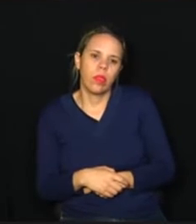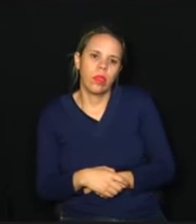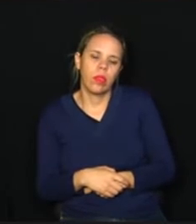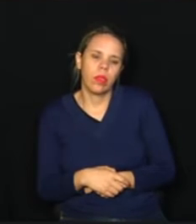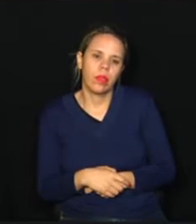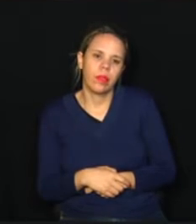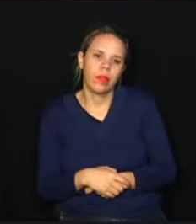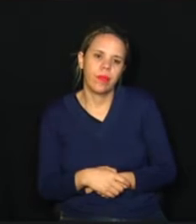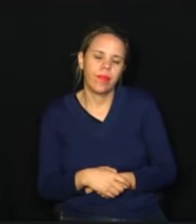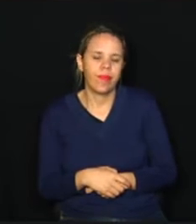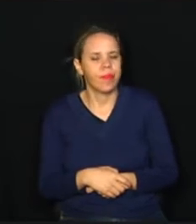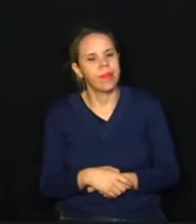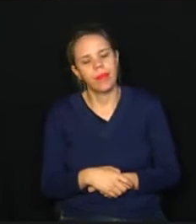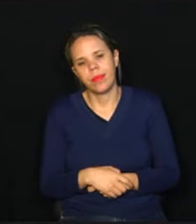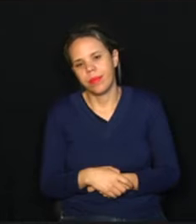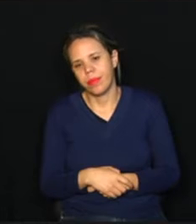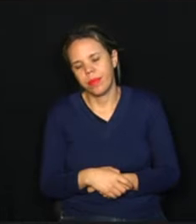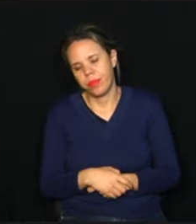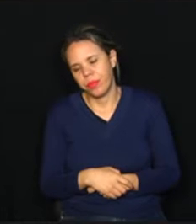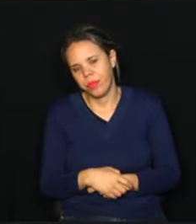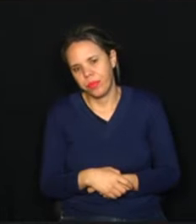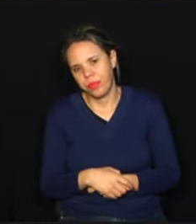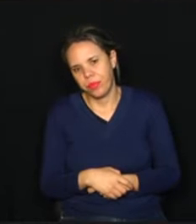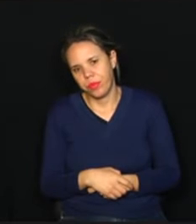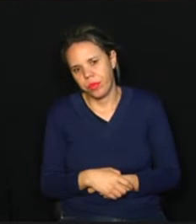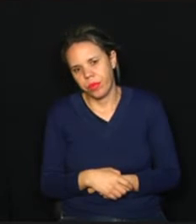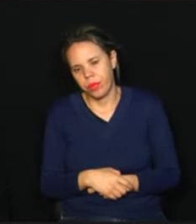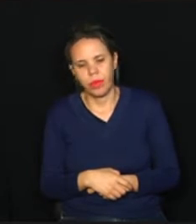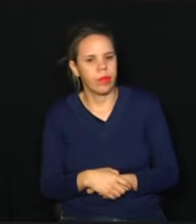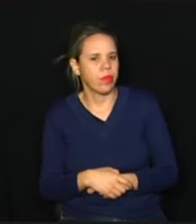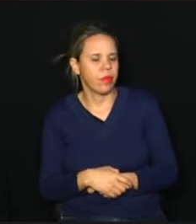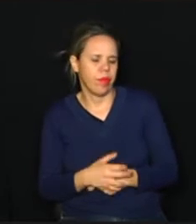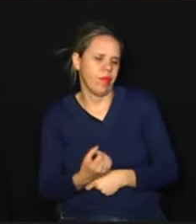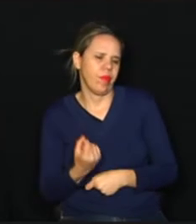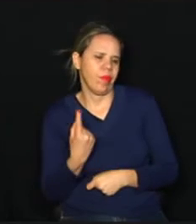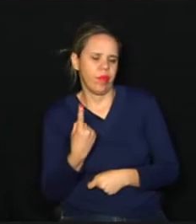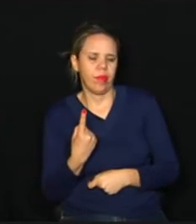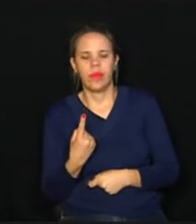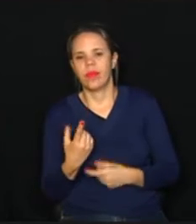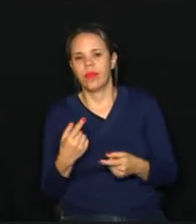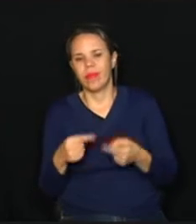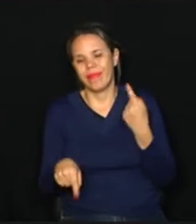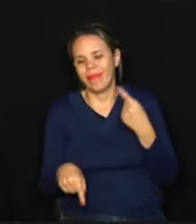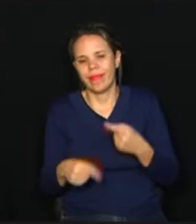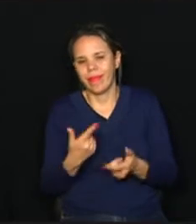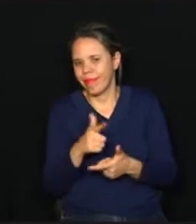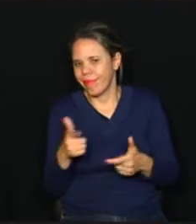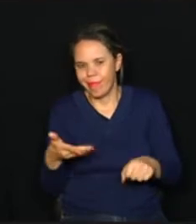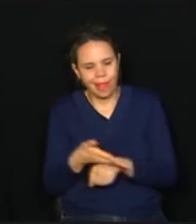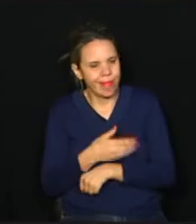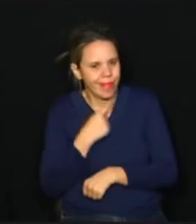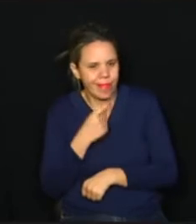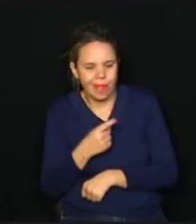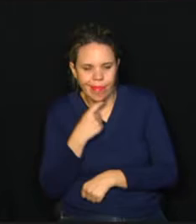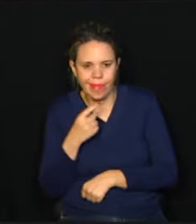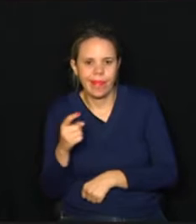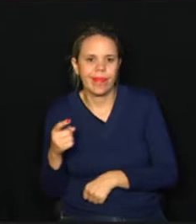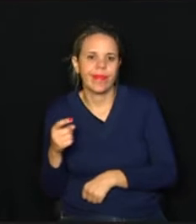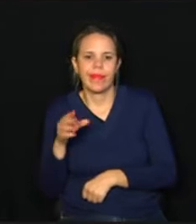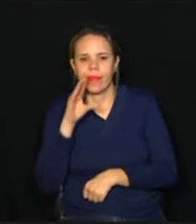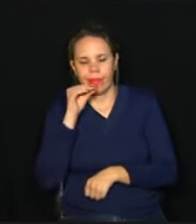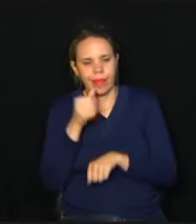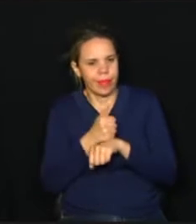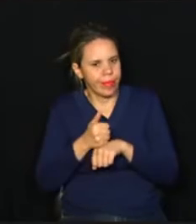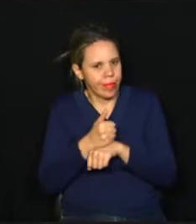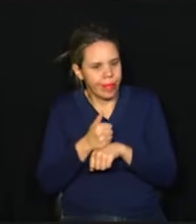uma forma bastante despótica, sem participação do quadro